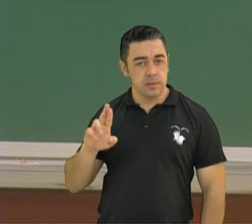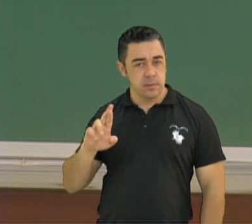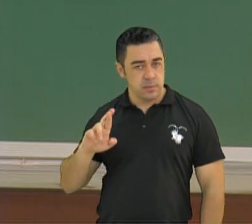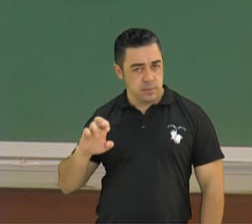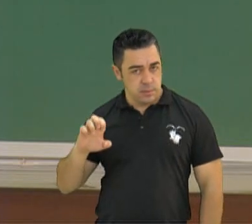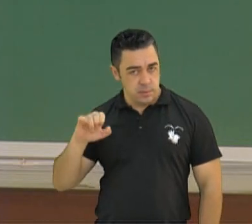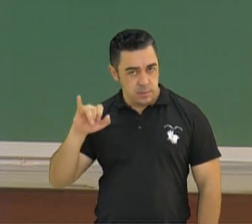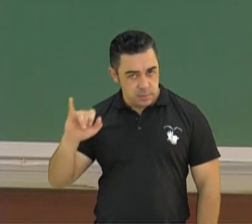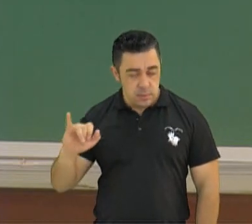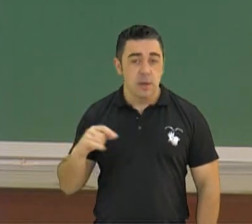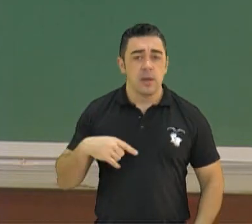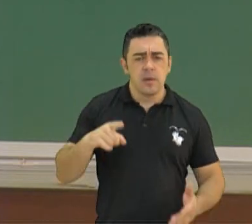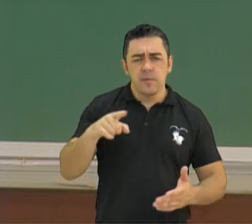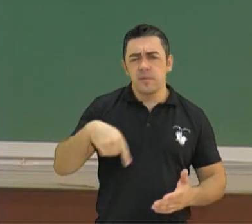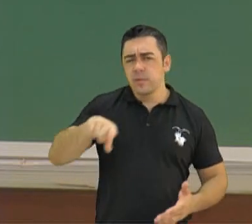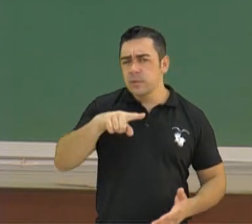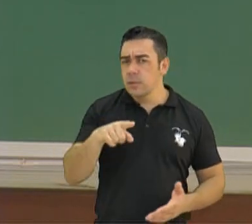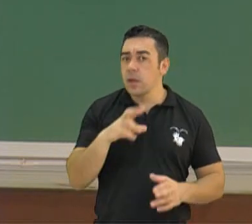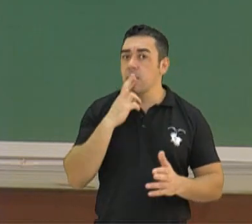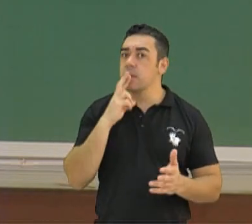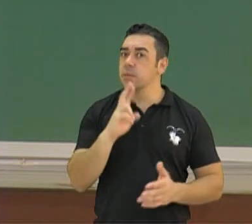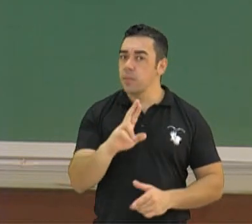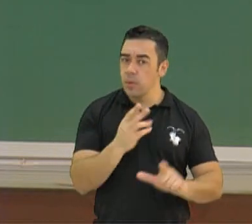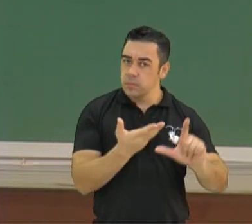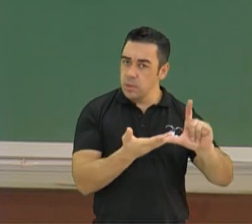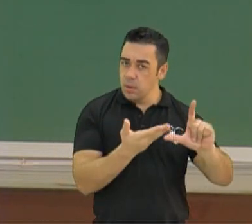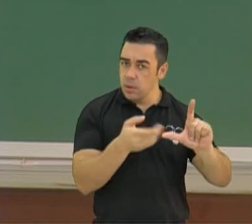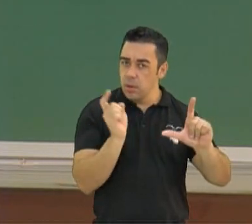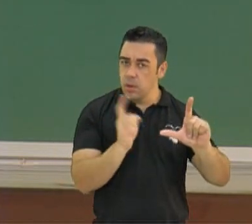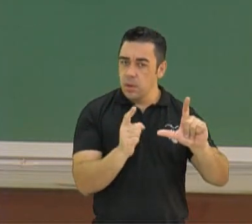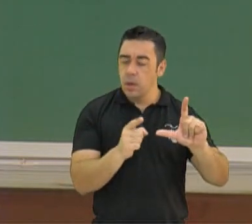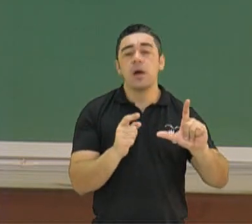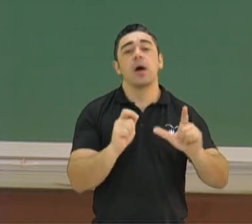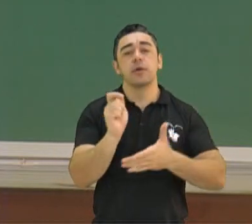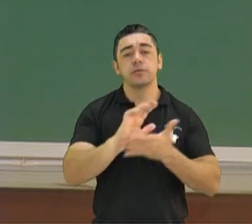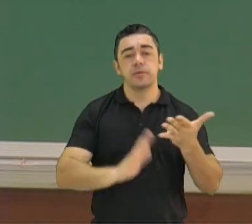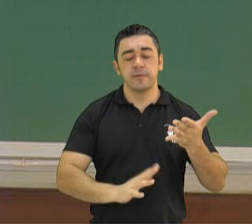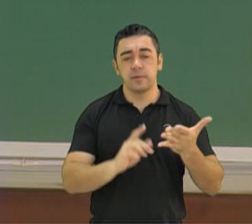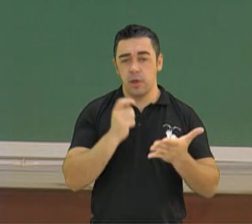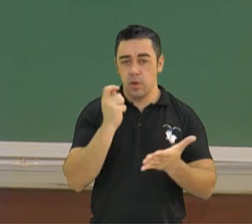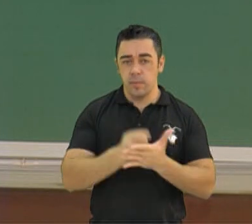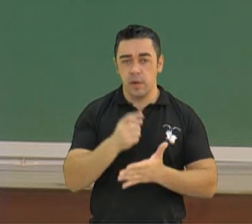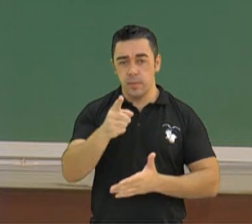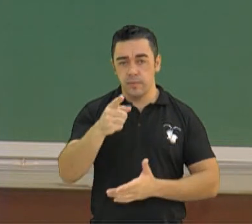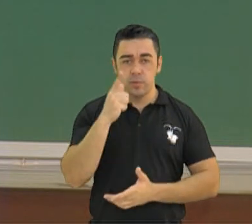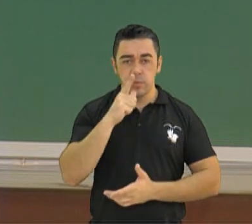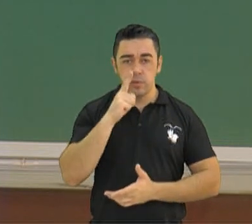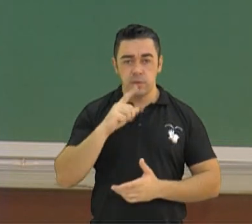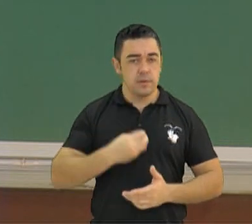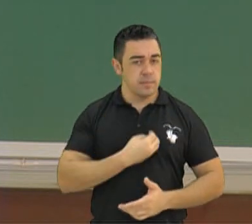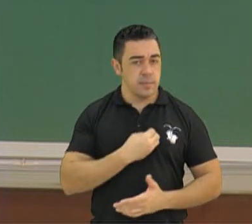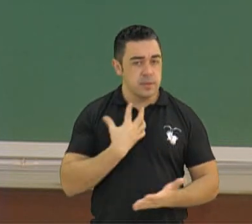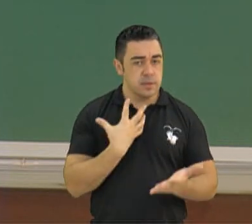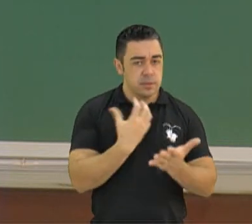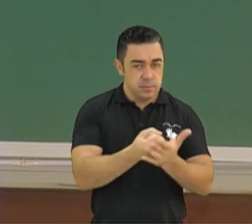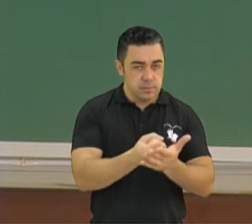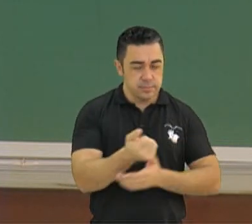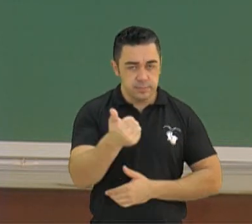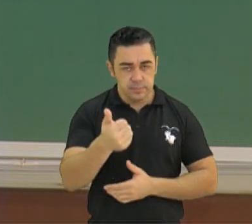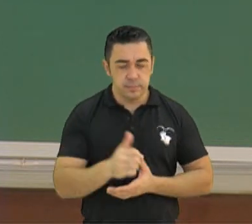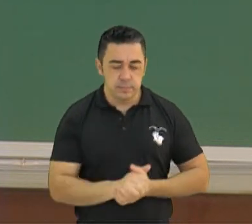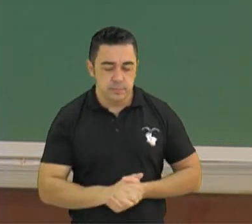aquelas atividades obrigatórias lá no Google Classroom para que você tenha a sua presença computada. Vamos então iniciar